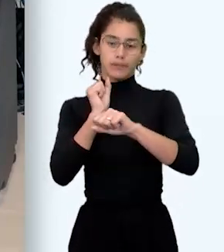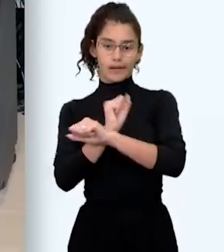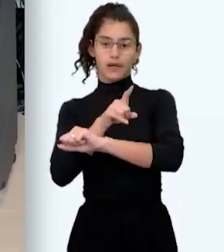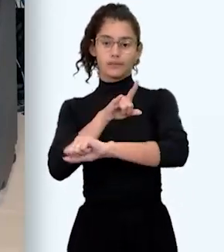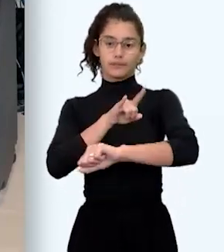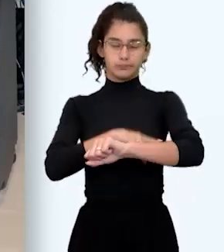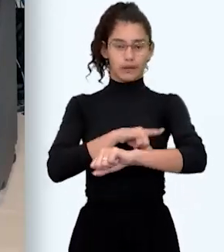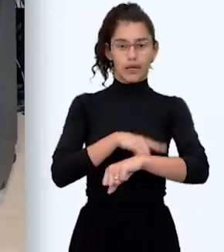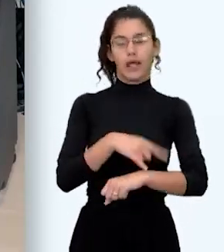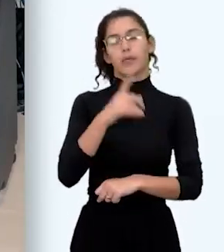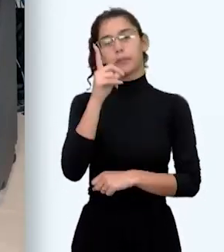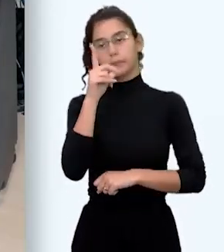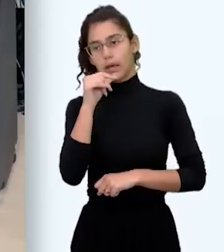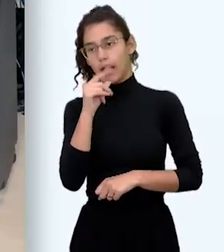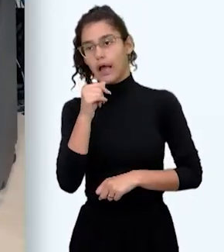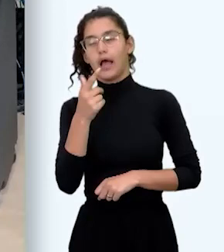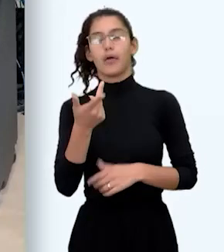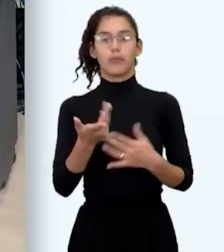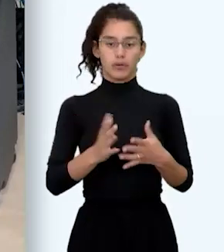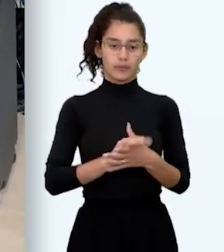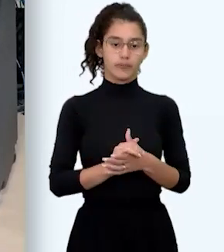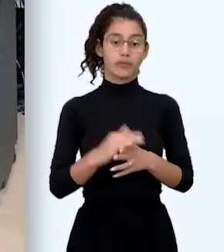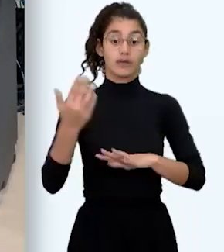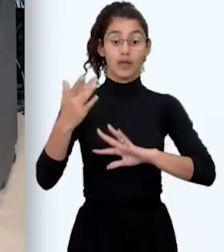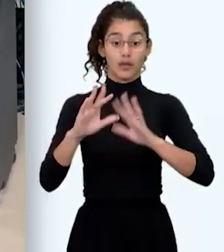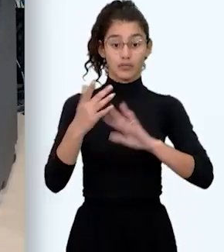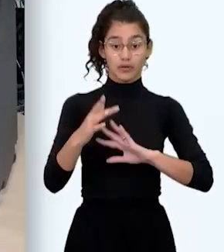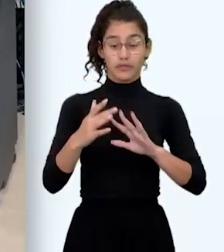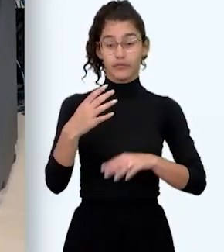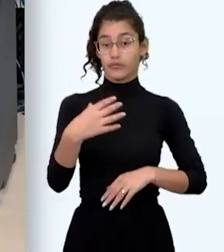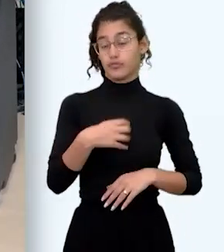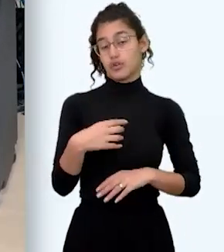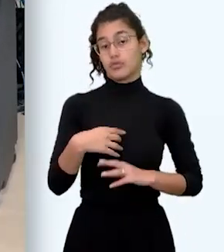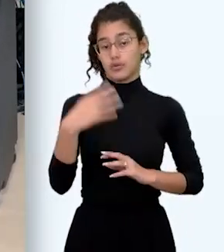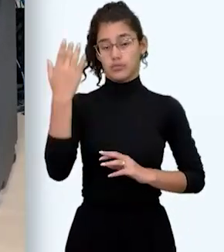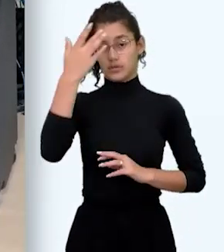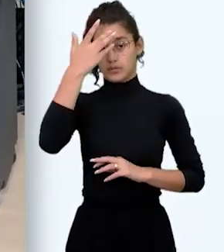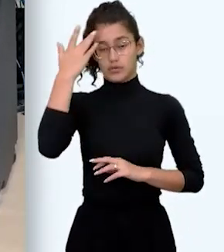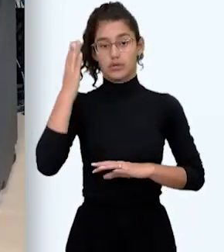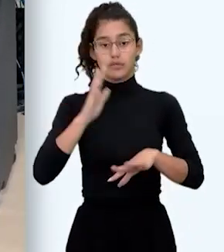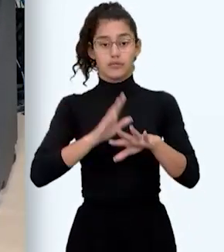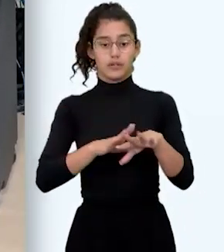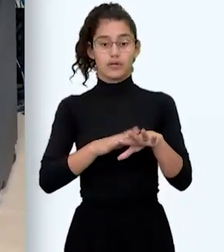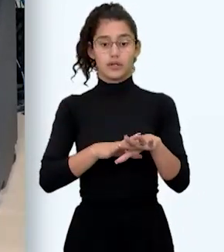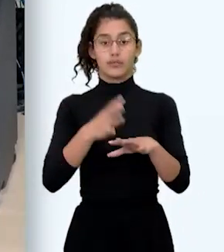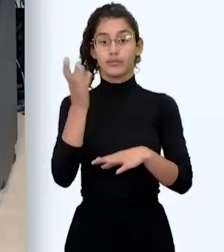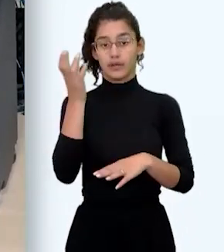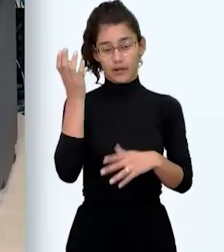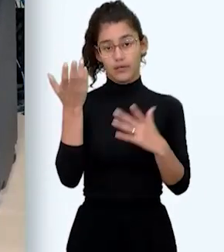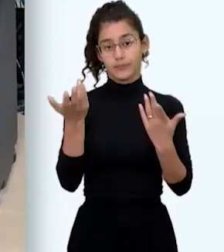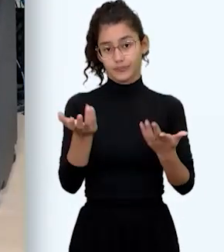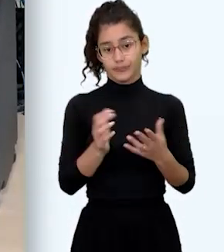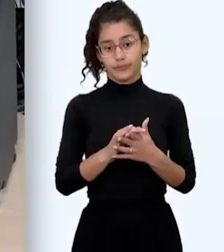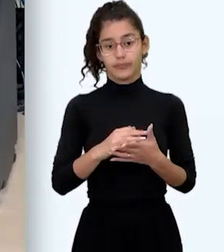precisa parar para tomar uma água, alguma coisa, né? E às vezes não é esse o formato que a pessoa que está transmitindo o podcast quer, ela não quer